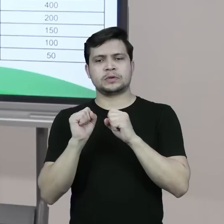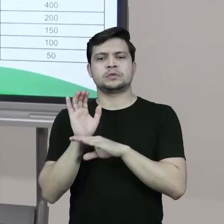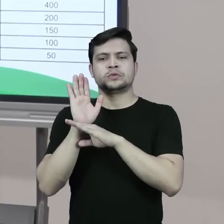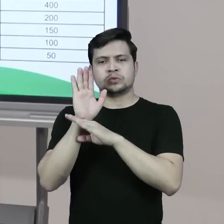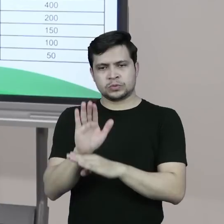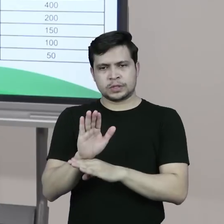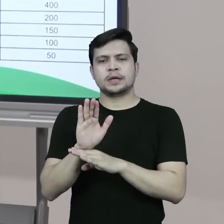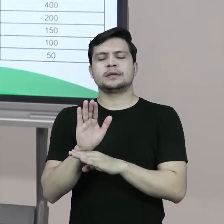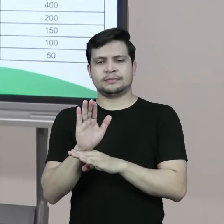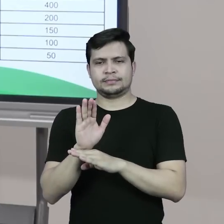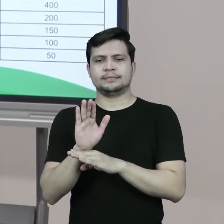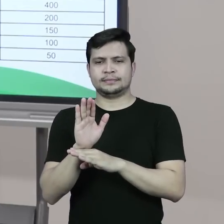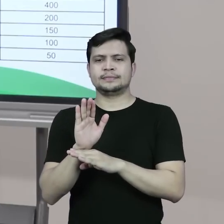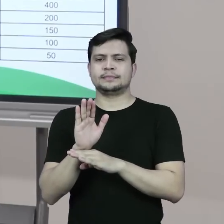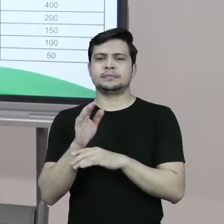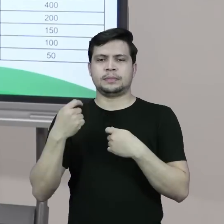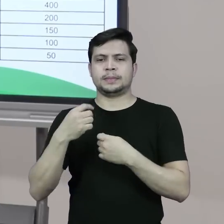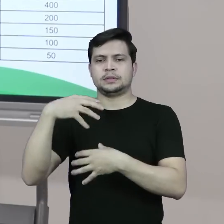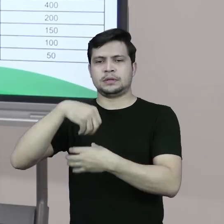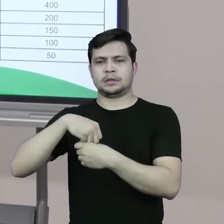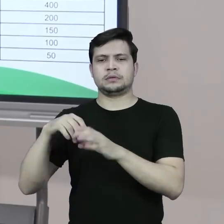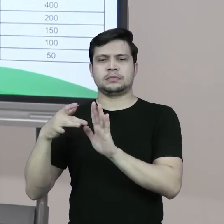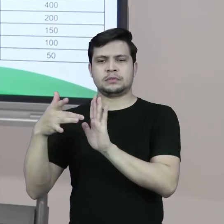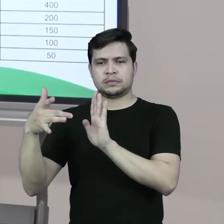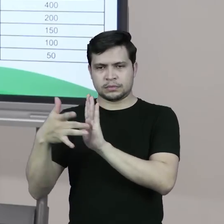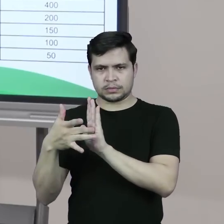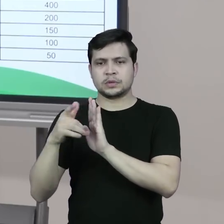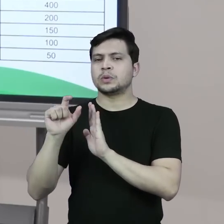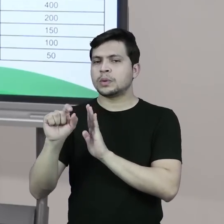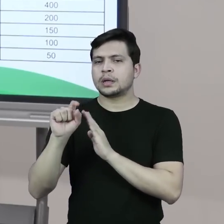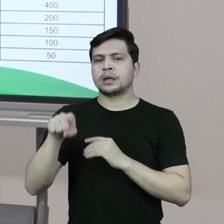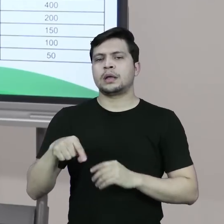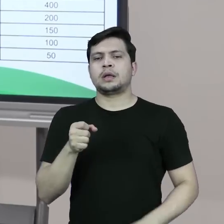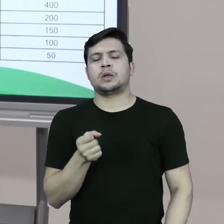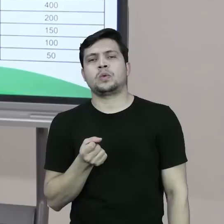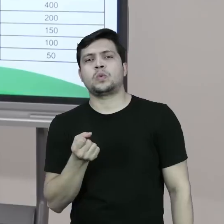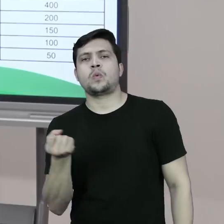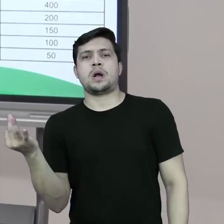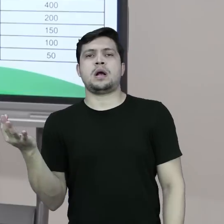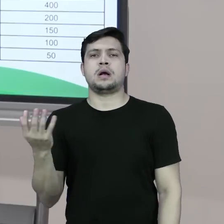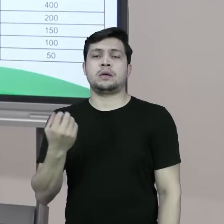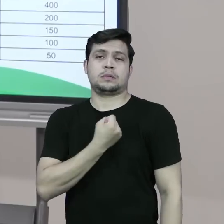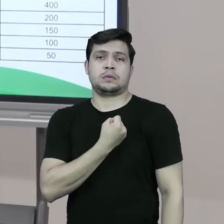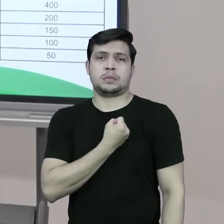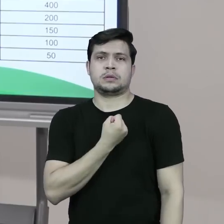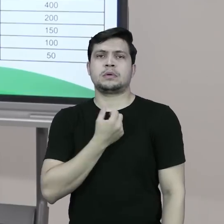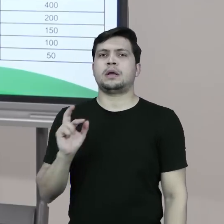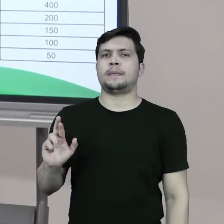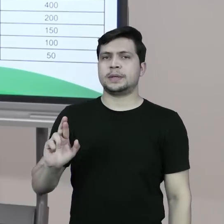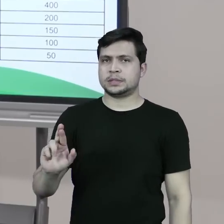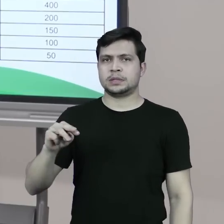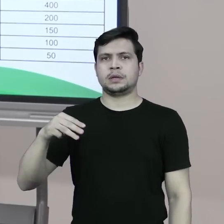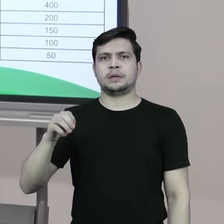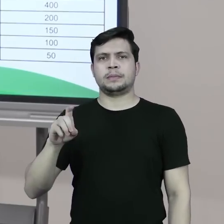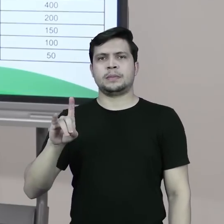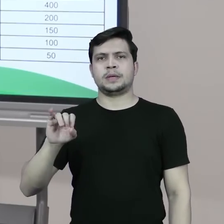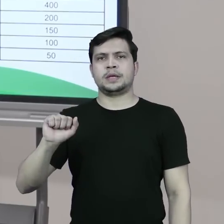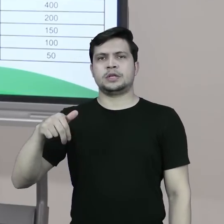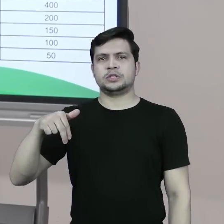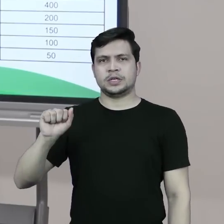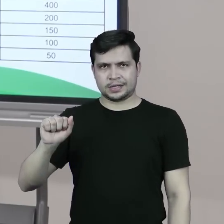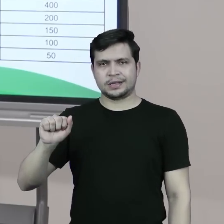mediana e qual é o valor que vai ter de terremotos. Então vamos lá, temos então nossos valores da tabela. Cuidado que a gente tem que ter, como eu